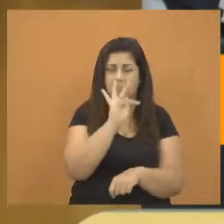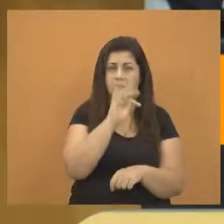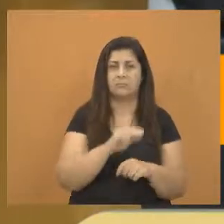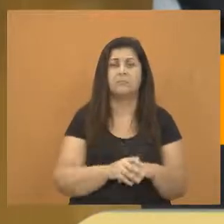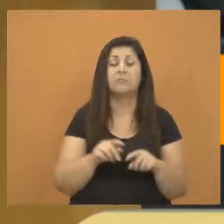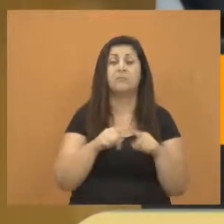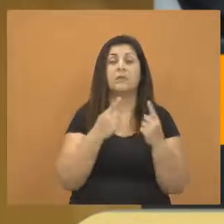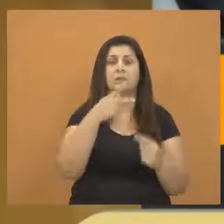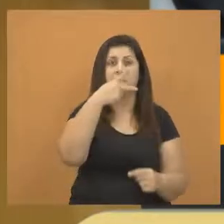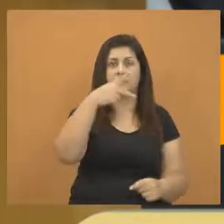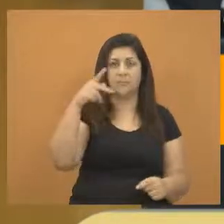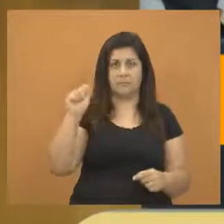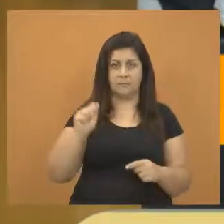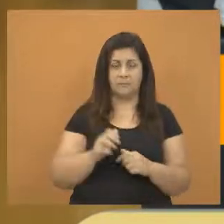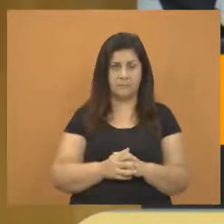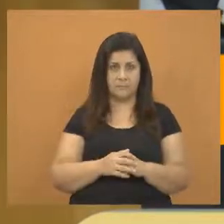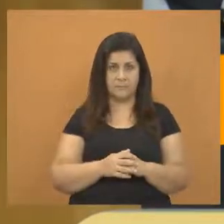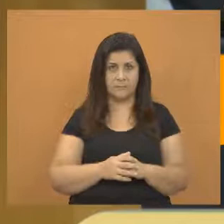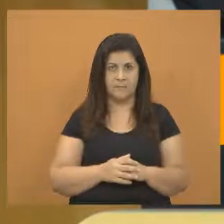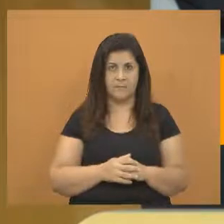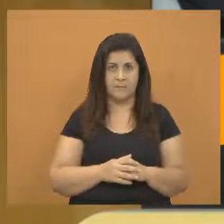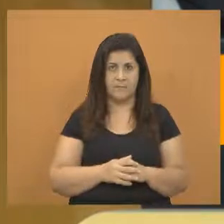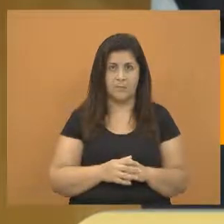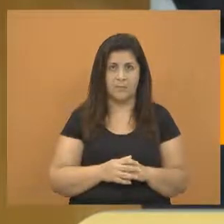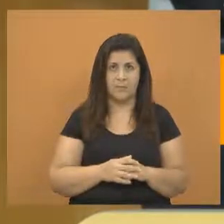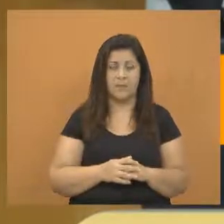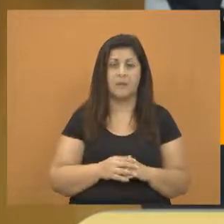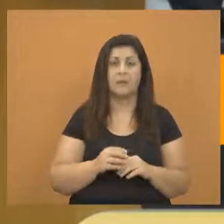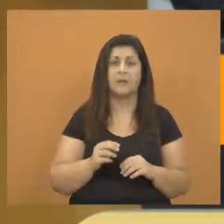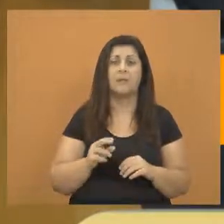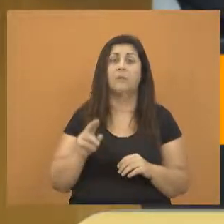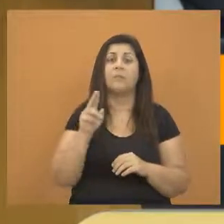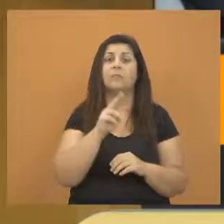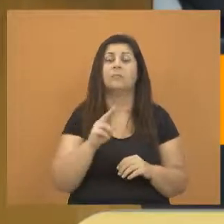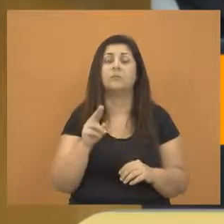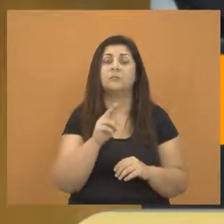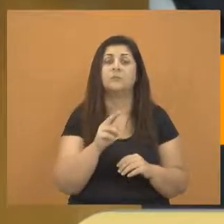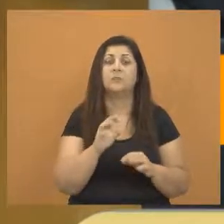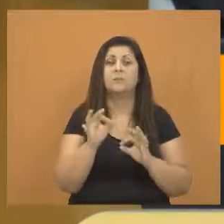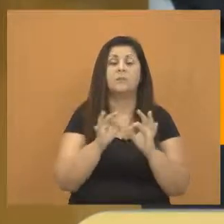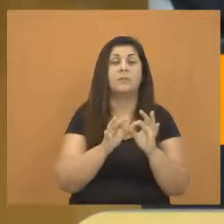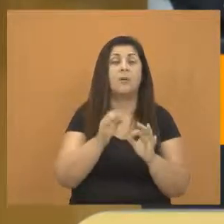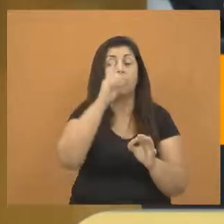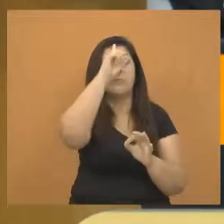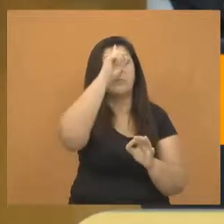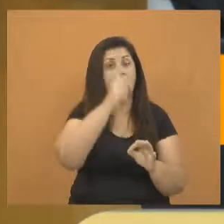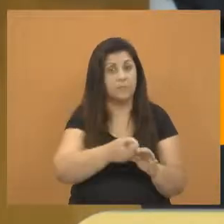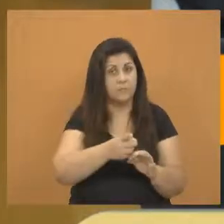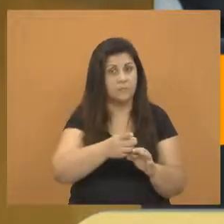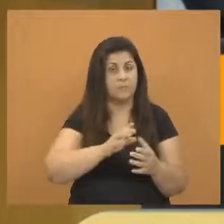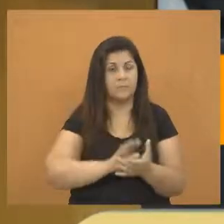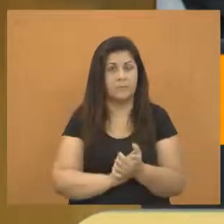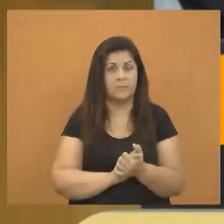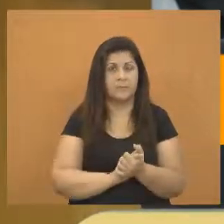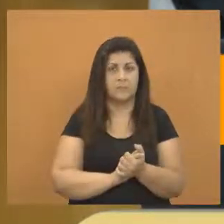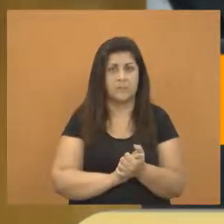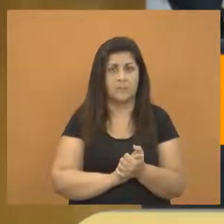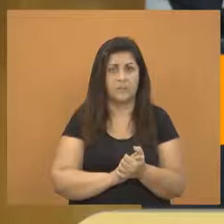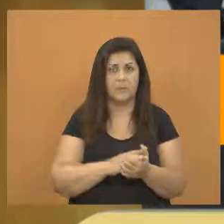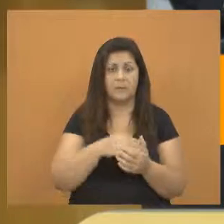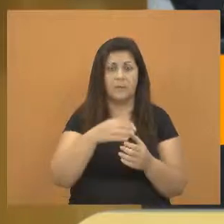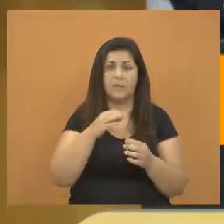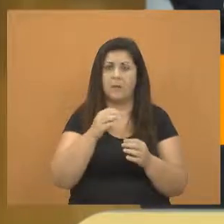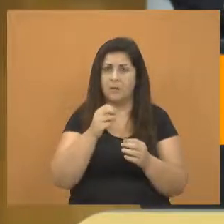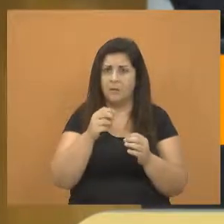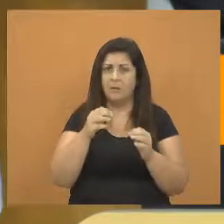Plurianual, PPA, é um instrumento de planejamento de natureza obrigatória, contempla um horizonte temporal de